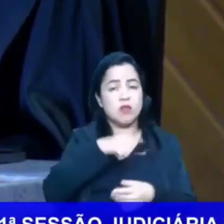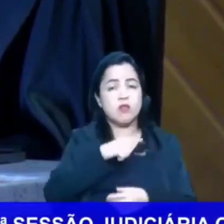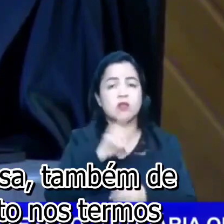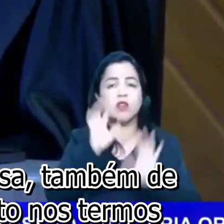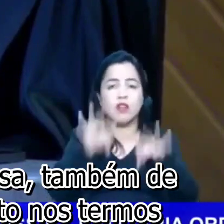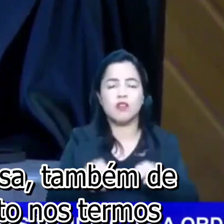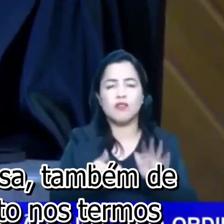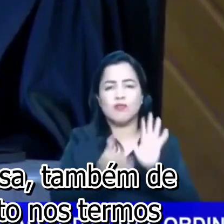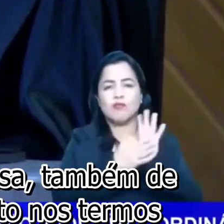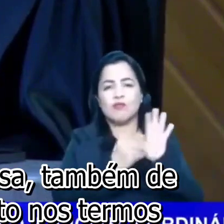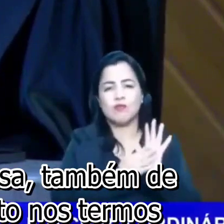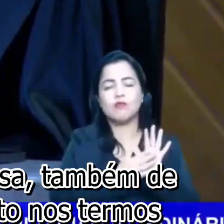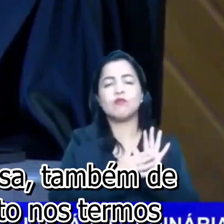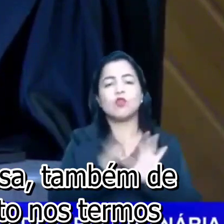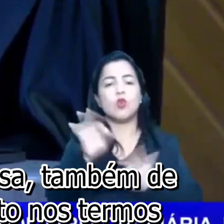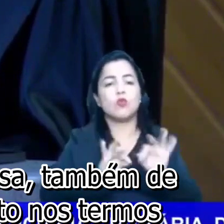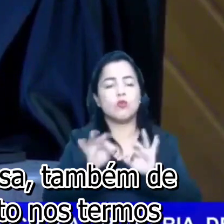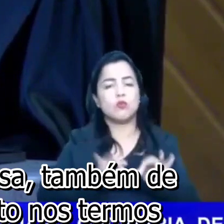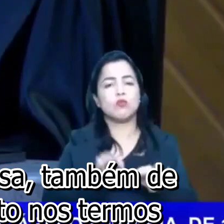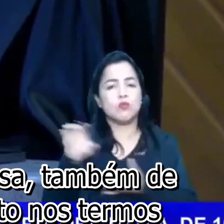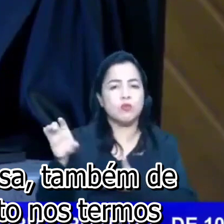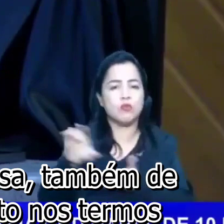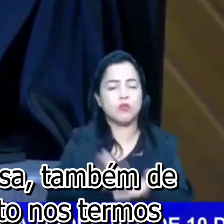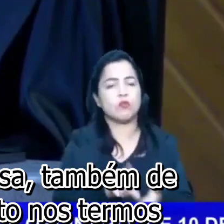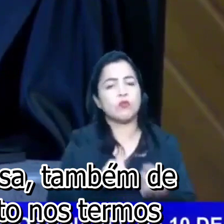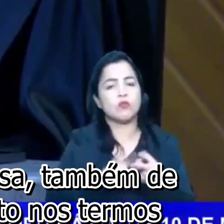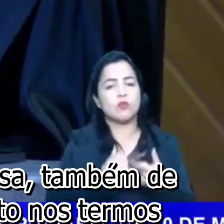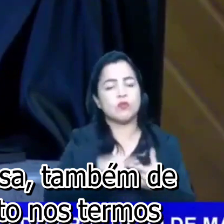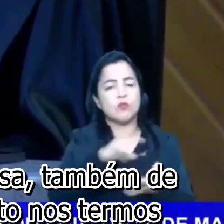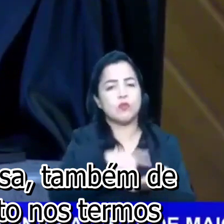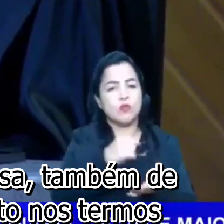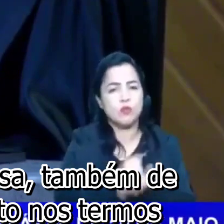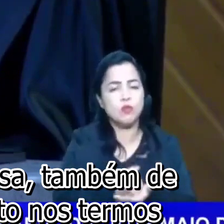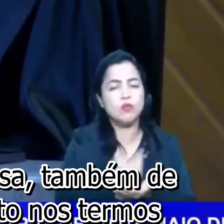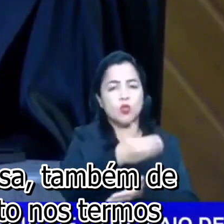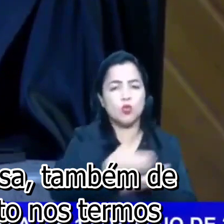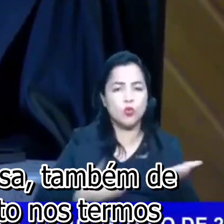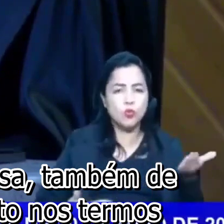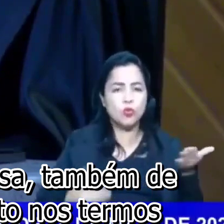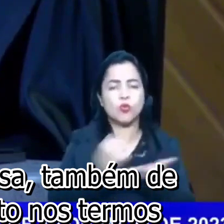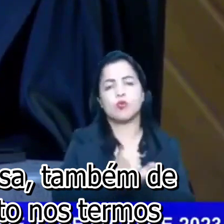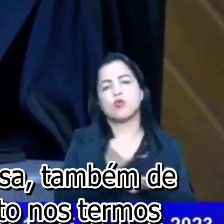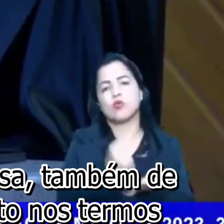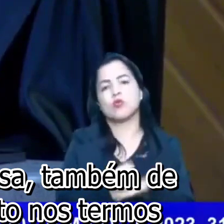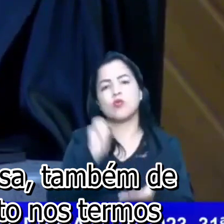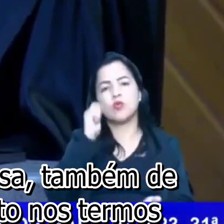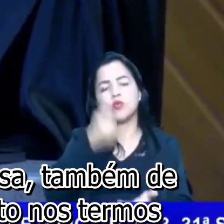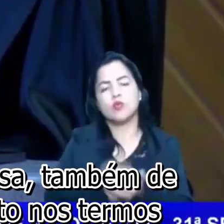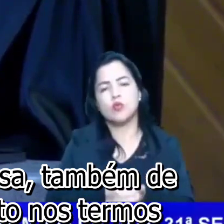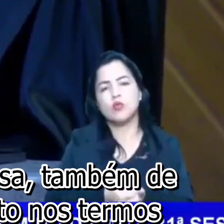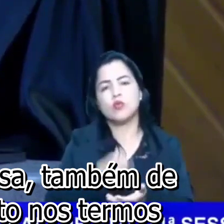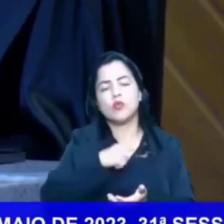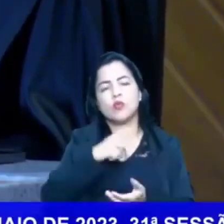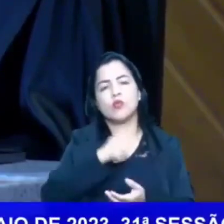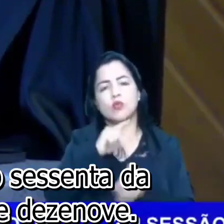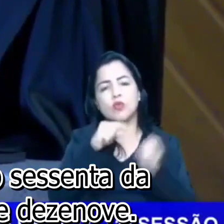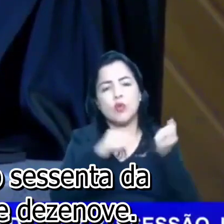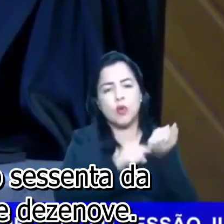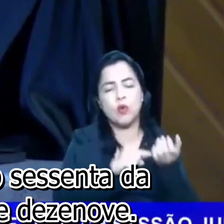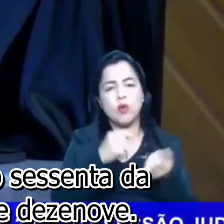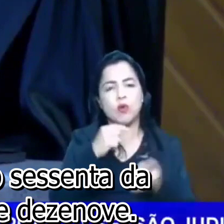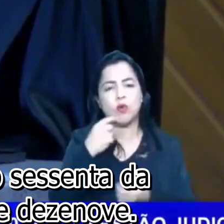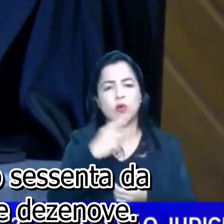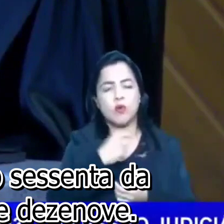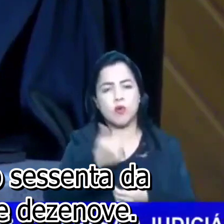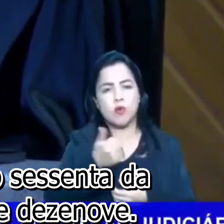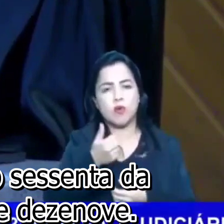fins de comprovação da regularidade de despesa, também de documento fiscal, contratos e recibos de pagamento nos termos do inciso 1º do